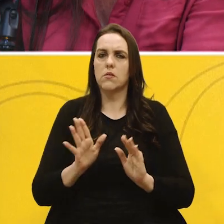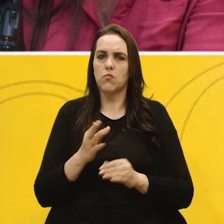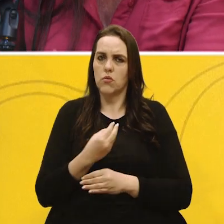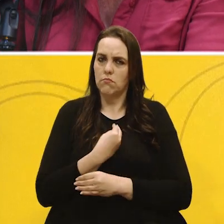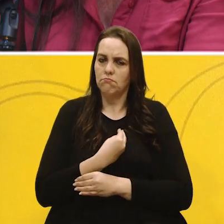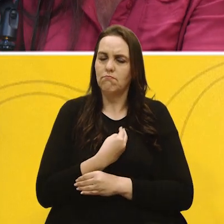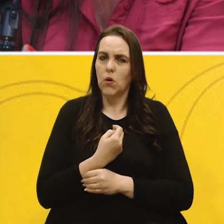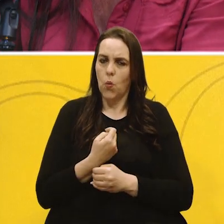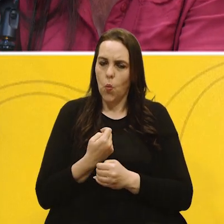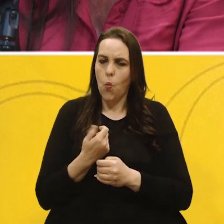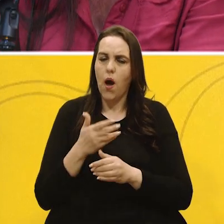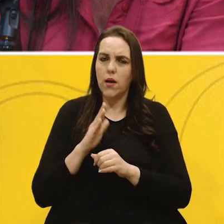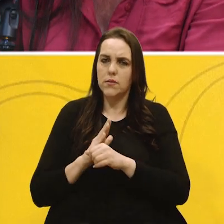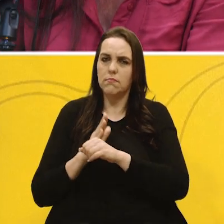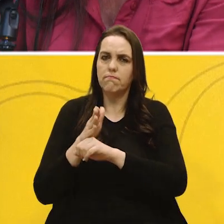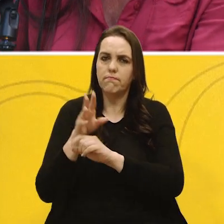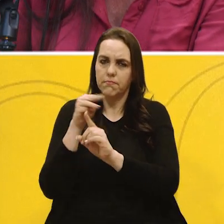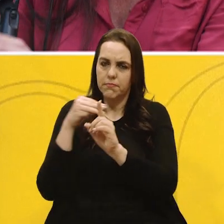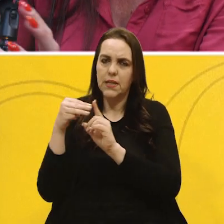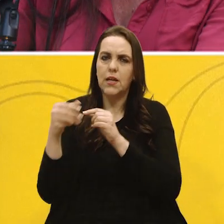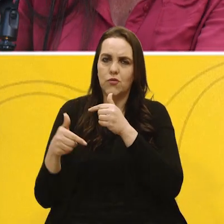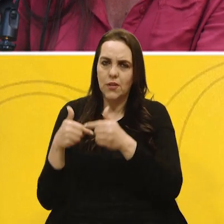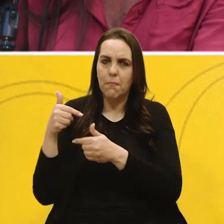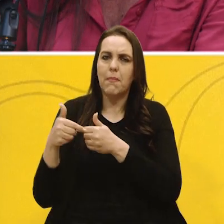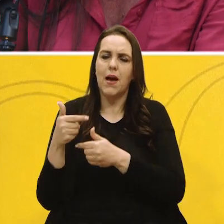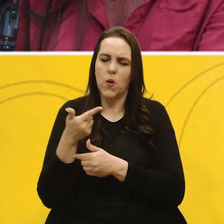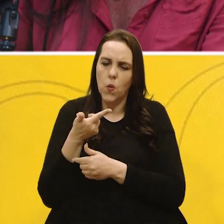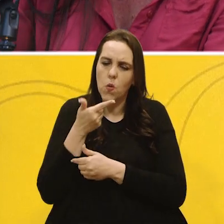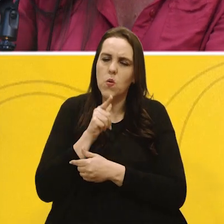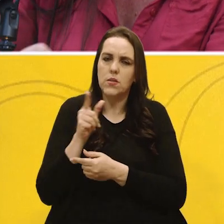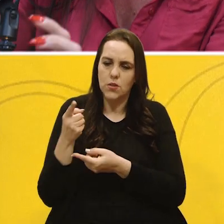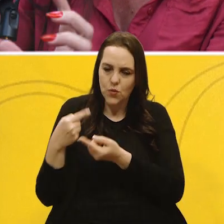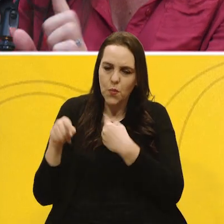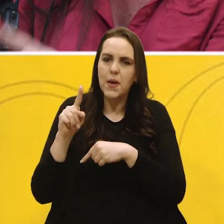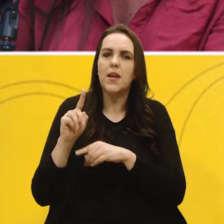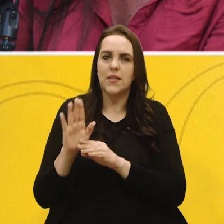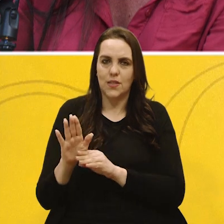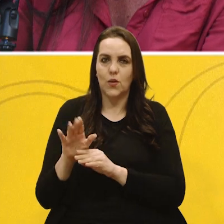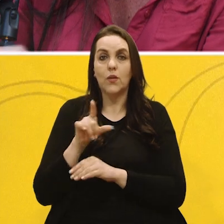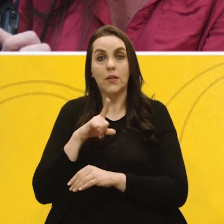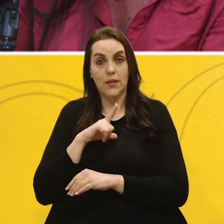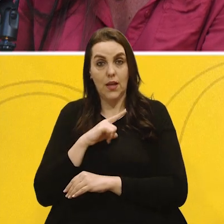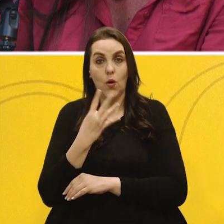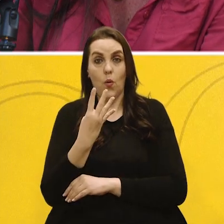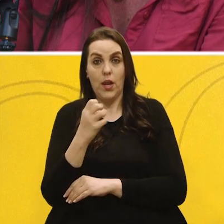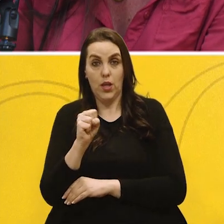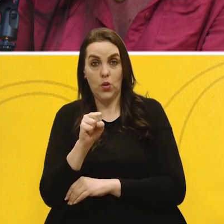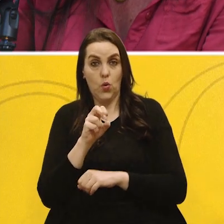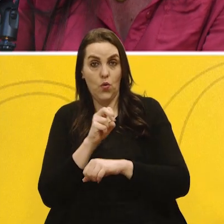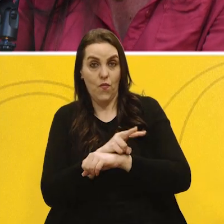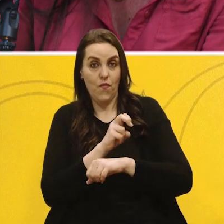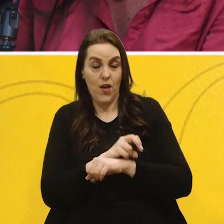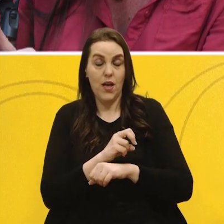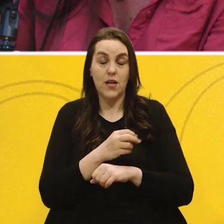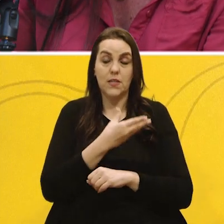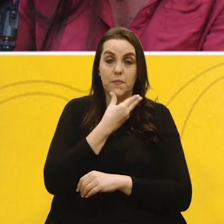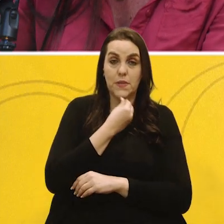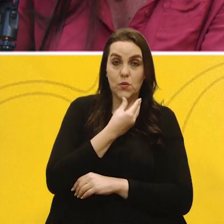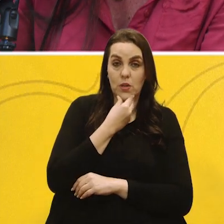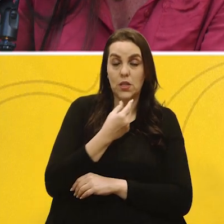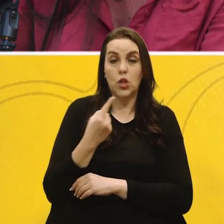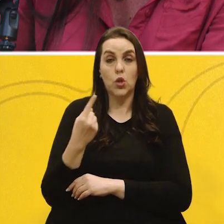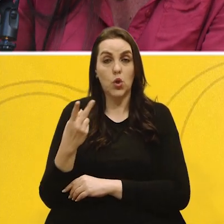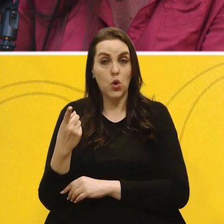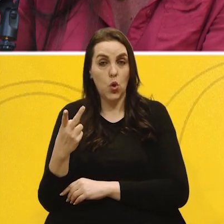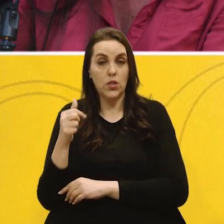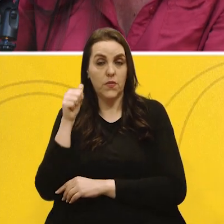organizado, prestes a entrar para o mercado de trabalho, conseguir a sua superação, Lá a gente dispõe de 48 vagas masculinas